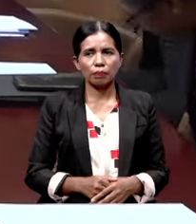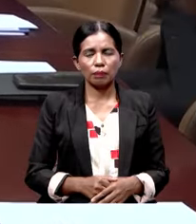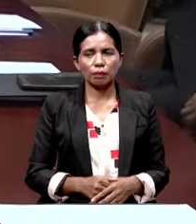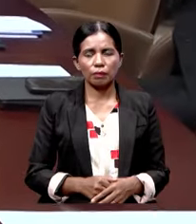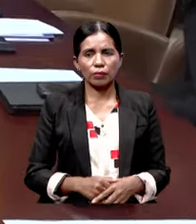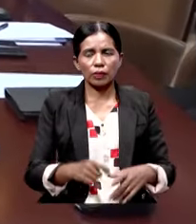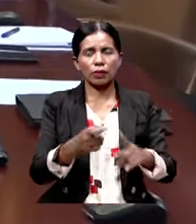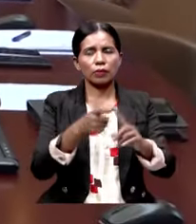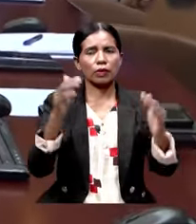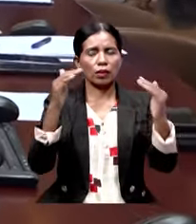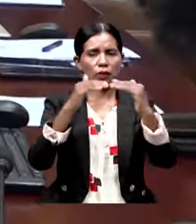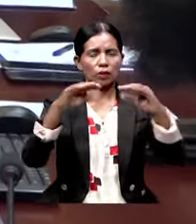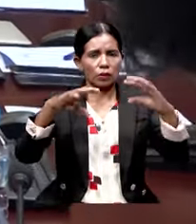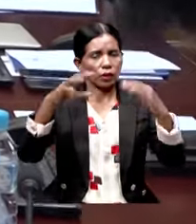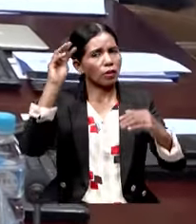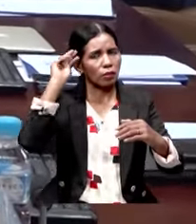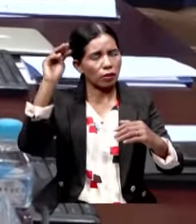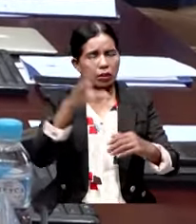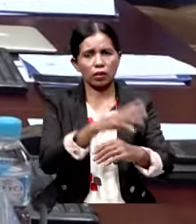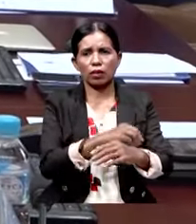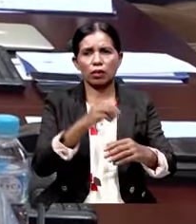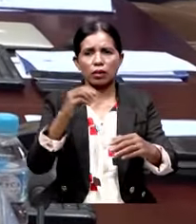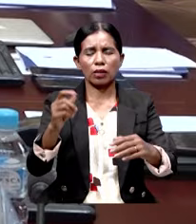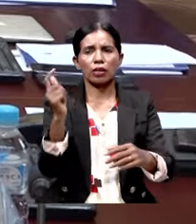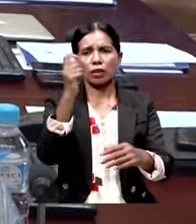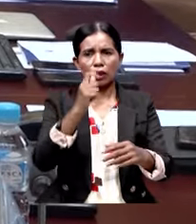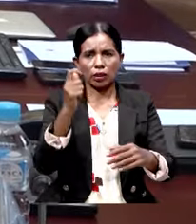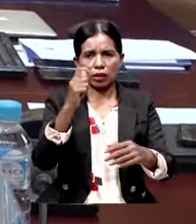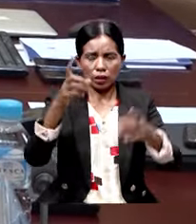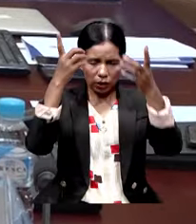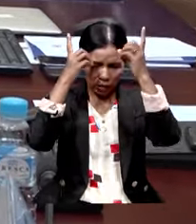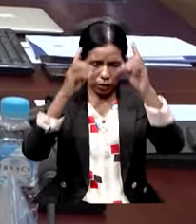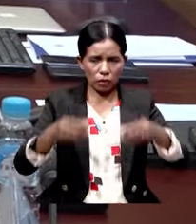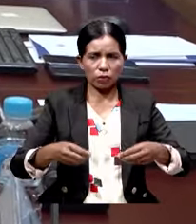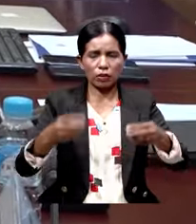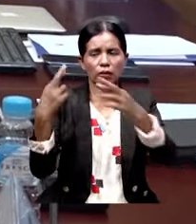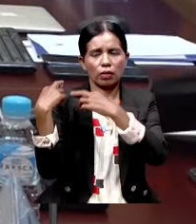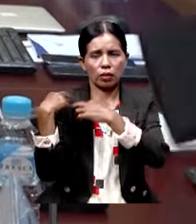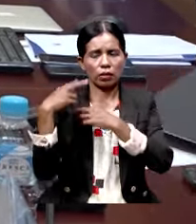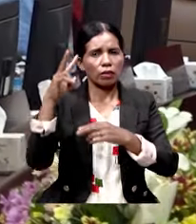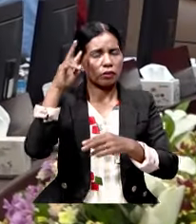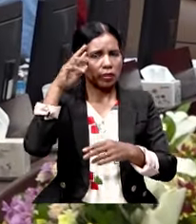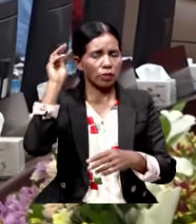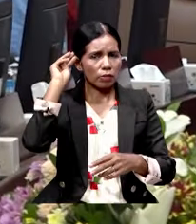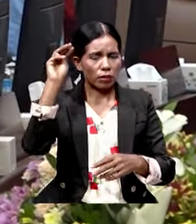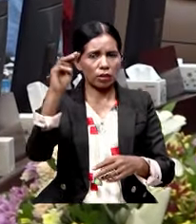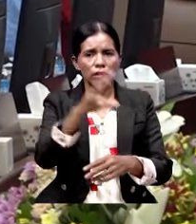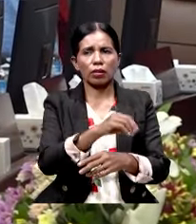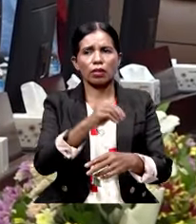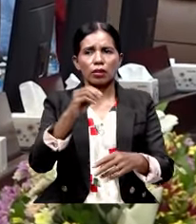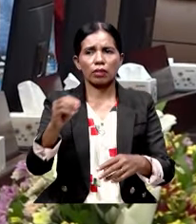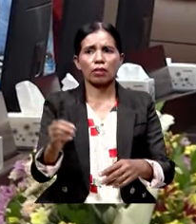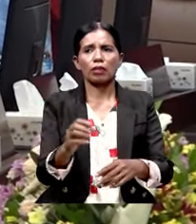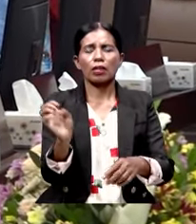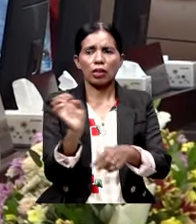Ni husi reunião Conselho Ministro Extraordinário terça, né? Decidi for poder ba vice-ministro, ministro coordenador